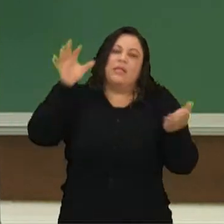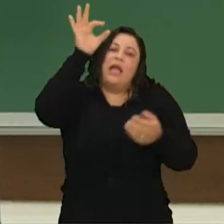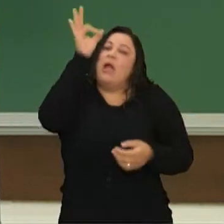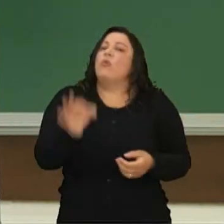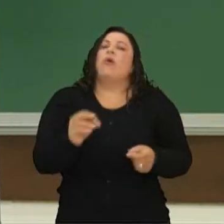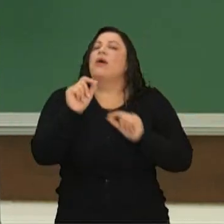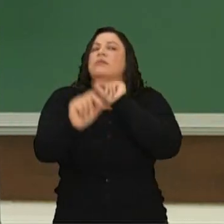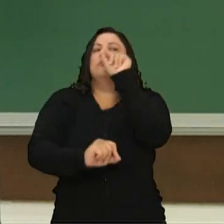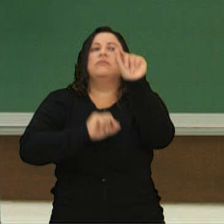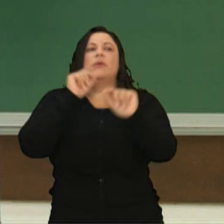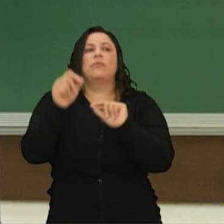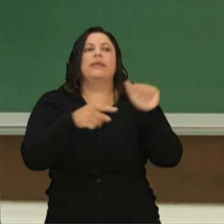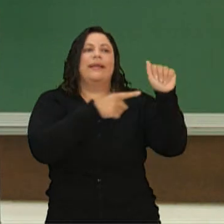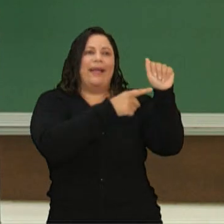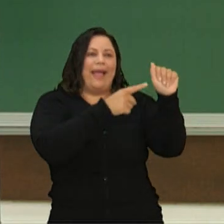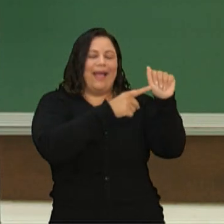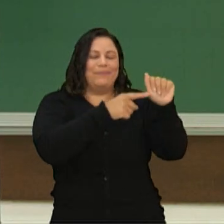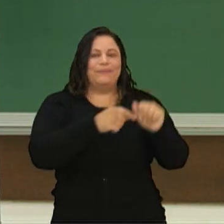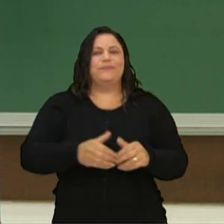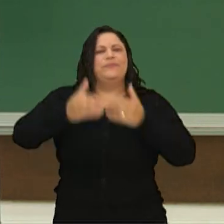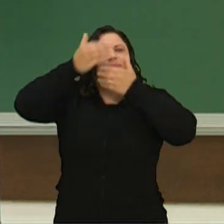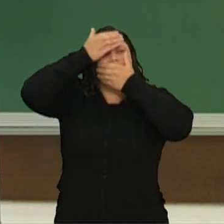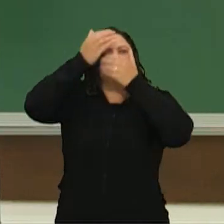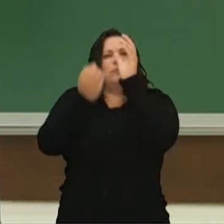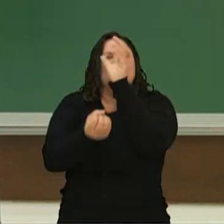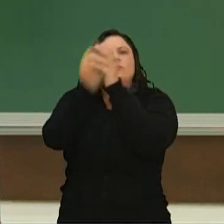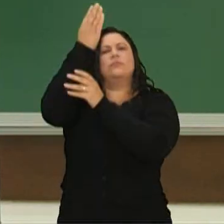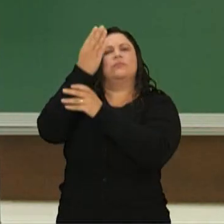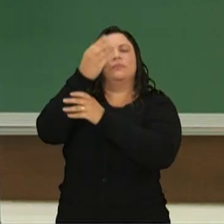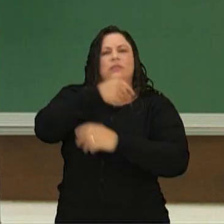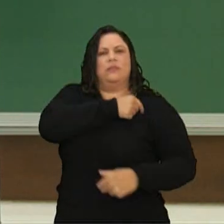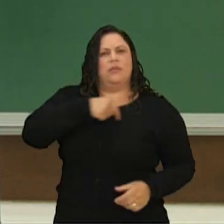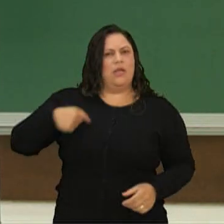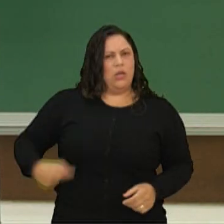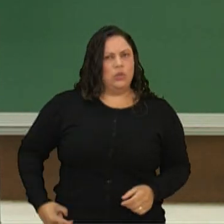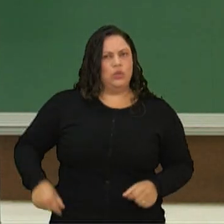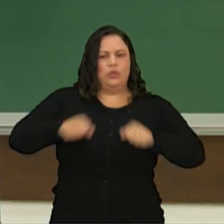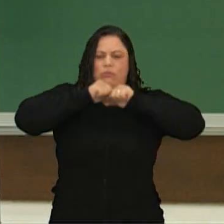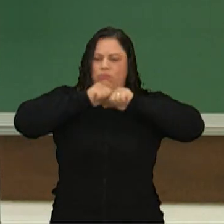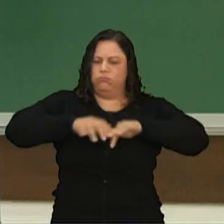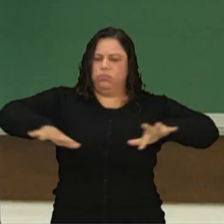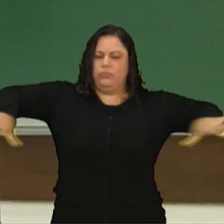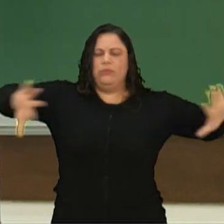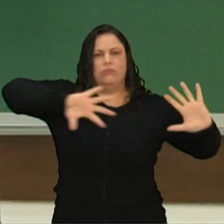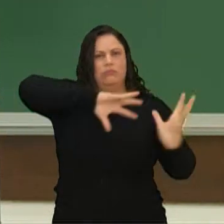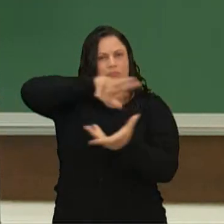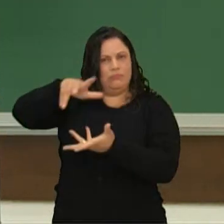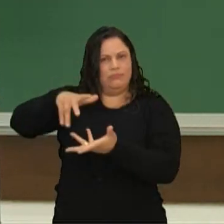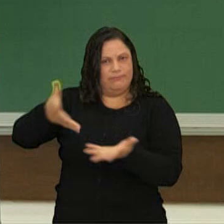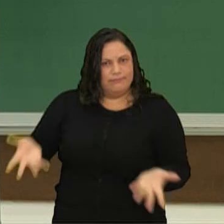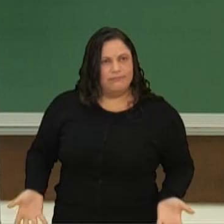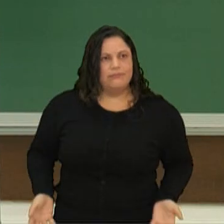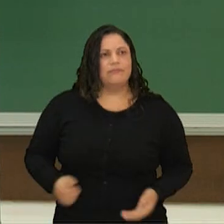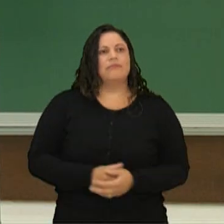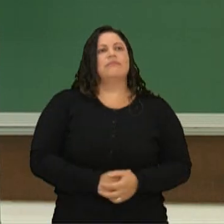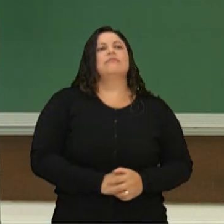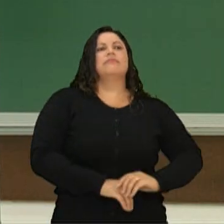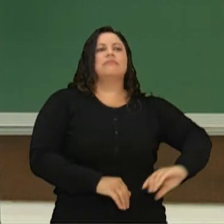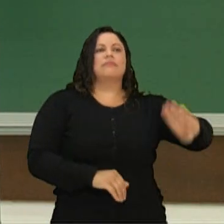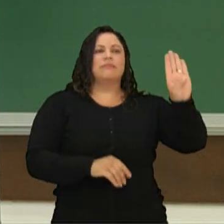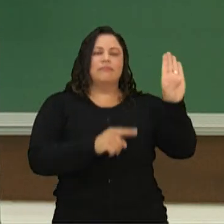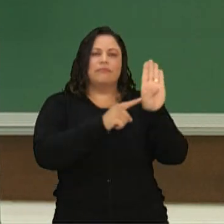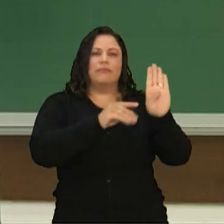o islamismo teve origem na China e hoje está espalhado por todo o mundo. Letra B, o Corão,